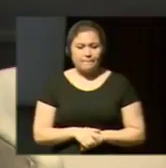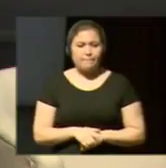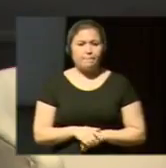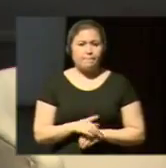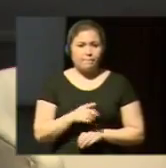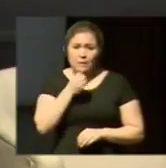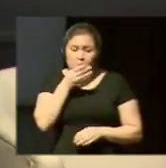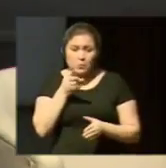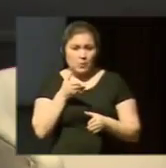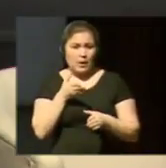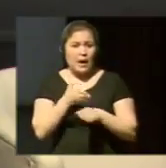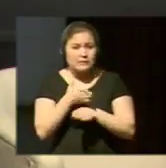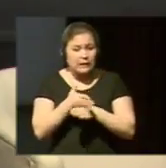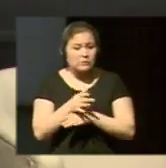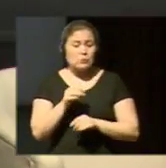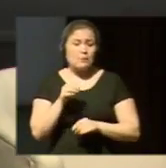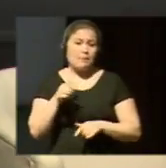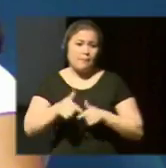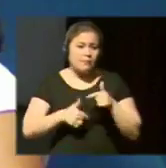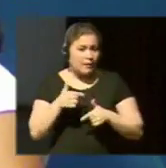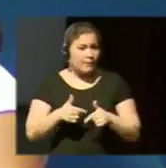bom acesso para trabalhar,